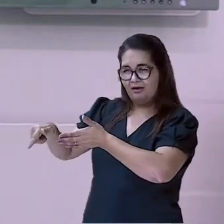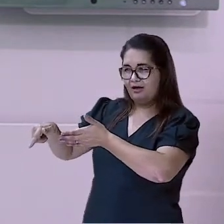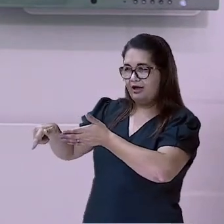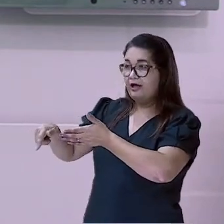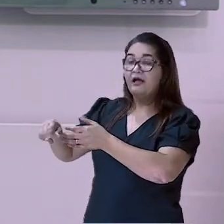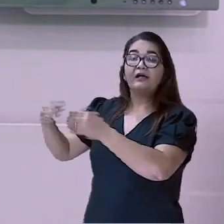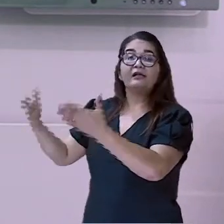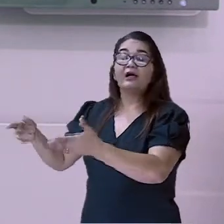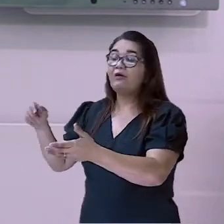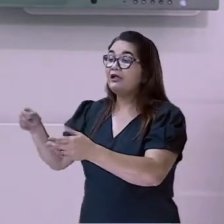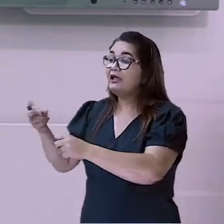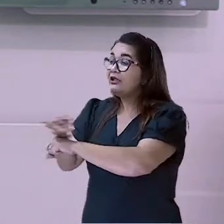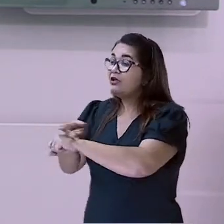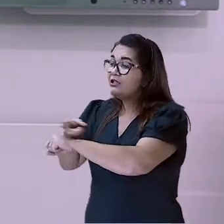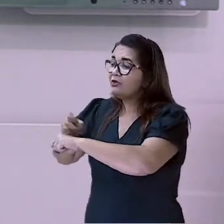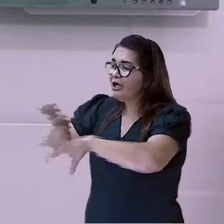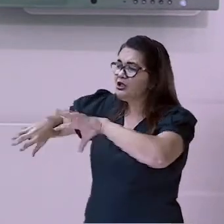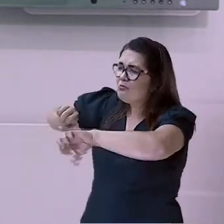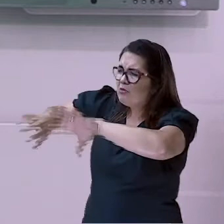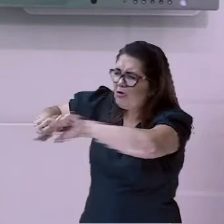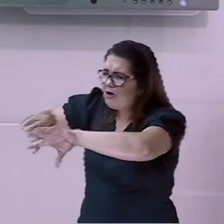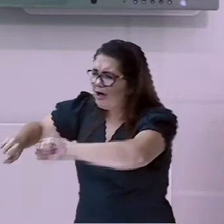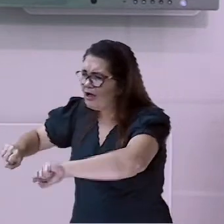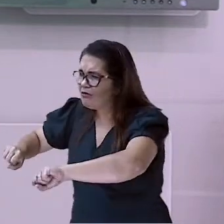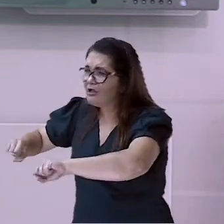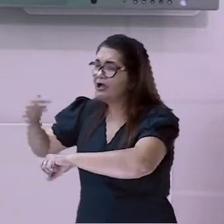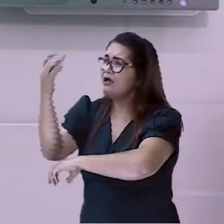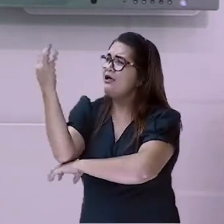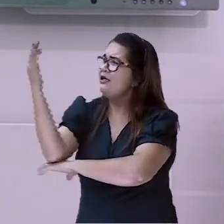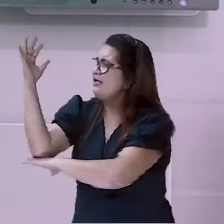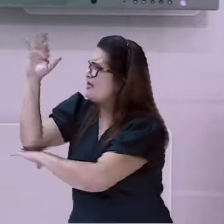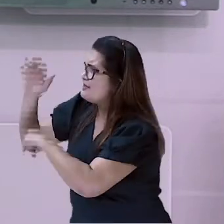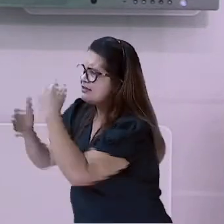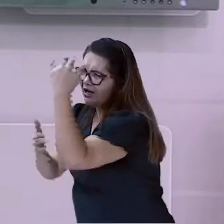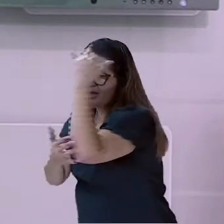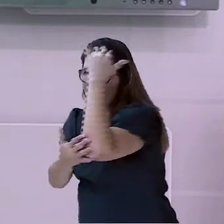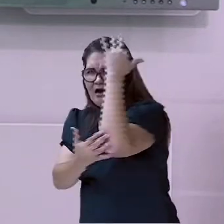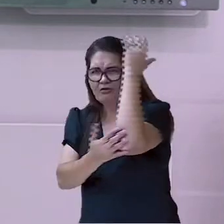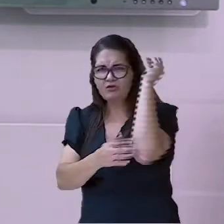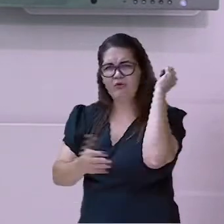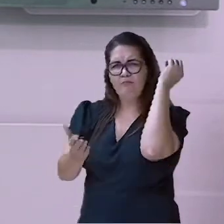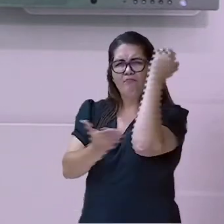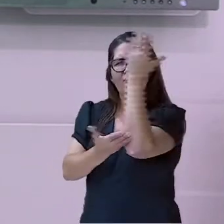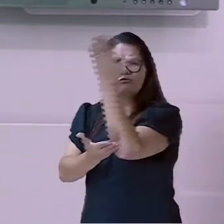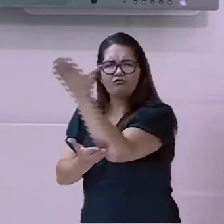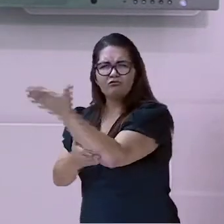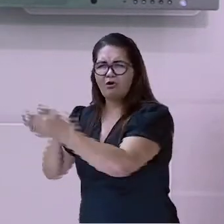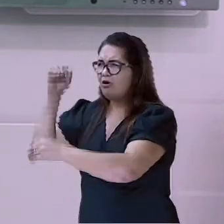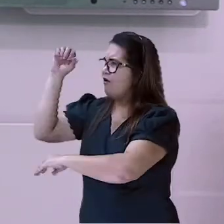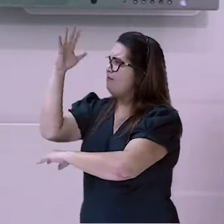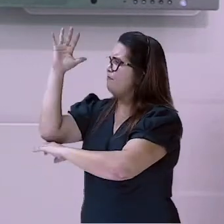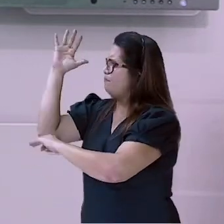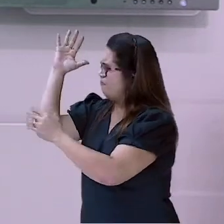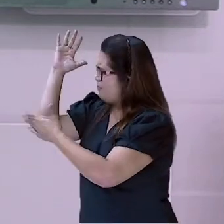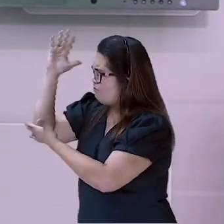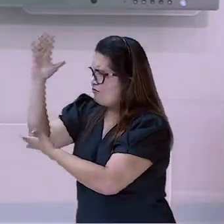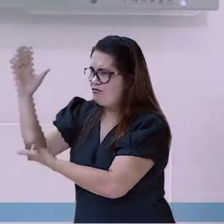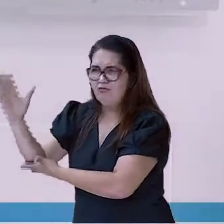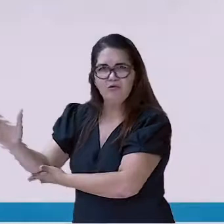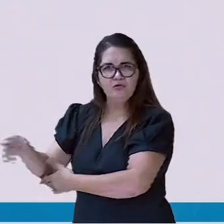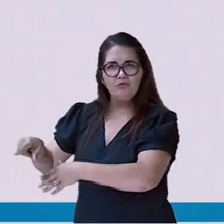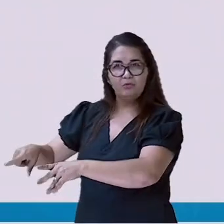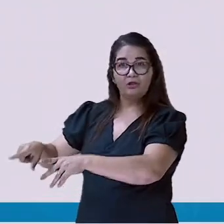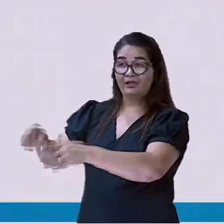rico em vegetação. Então, a gente teve por ela ser próxima ao litoral, vocês podem reparar aí no mapa